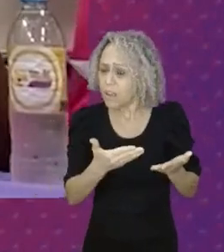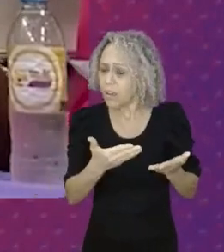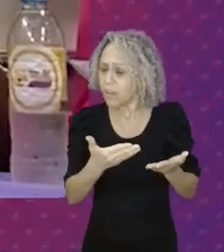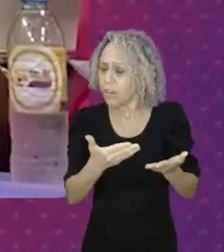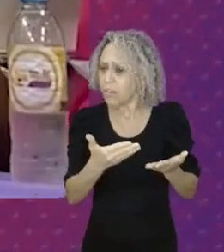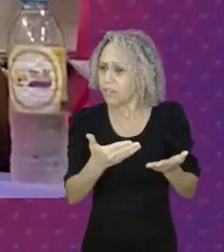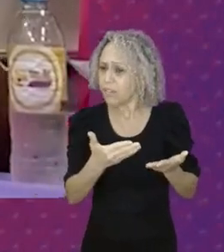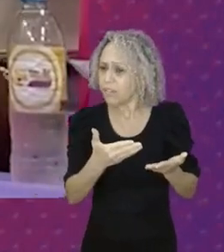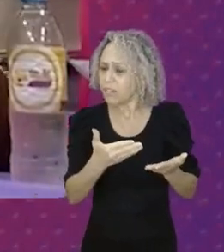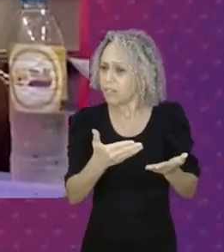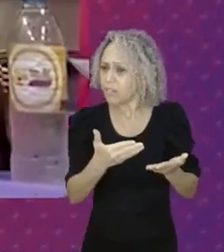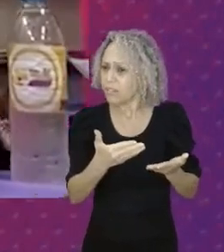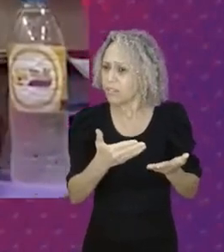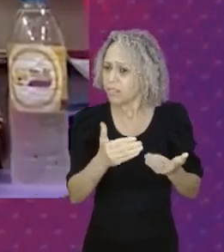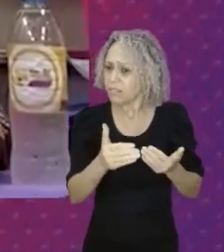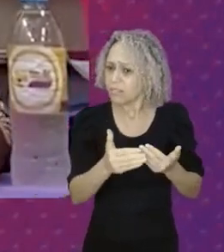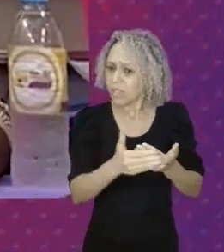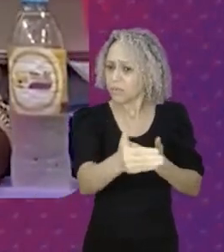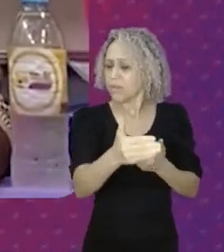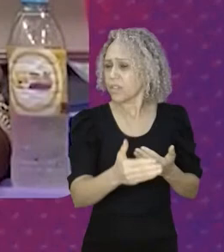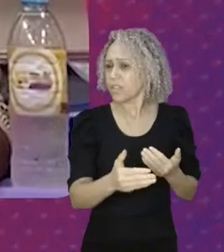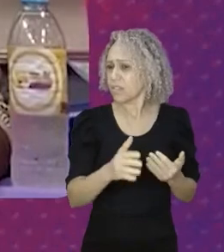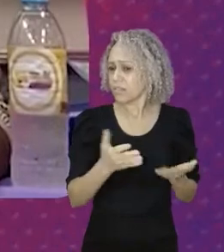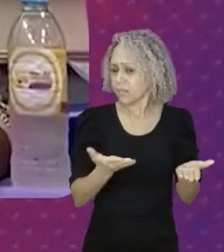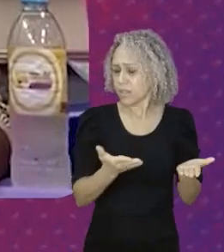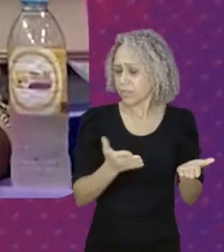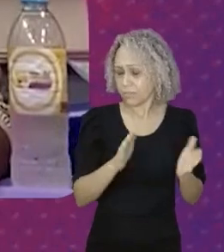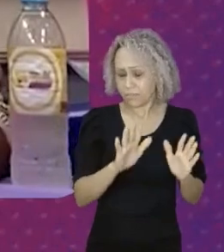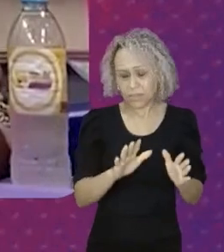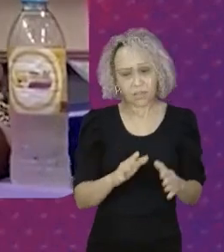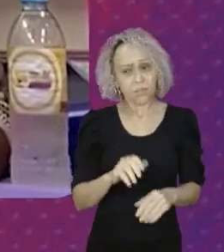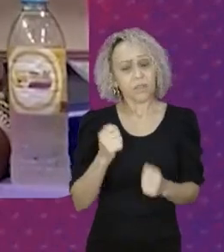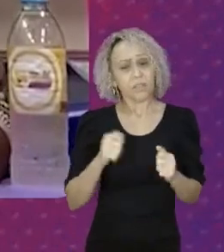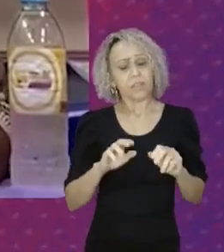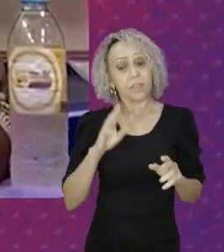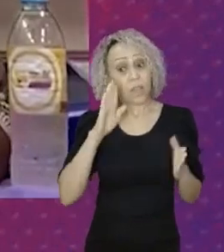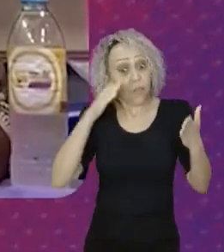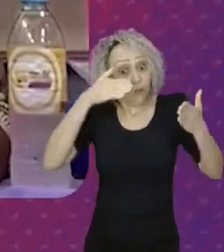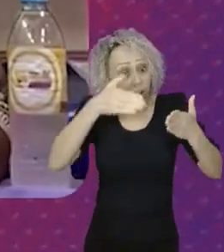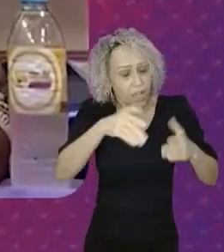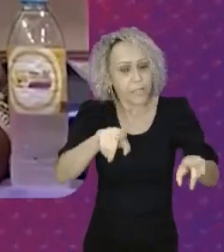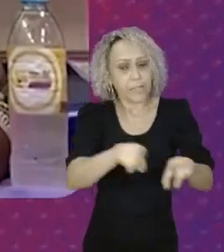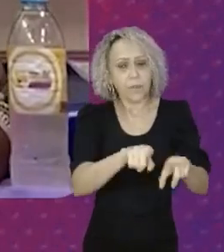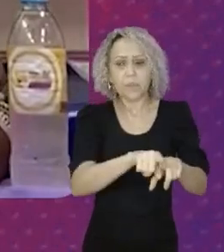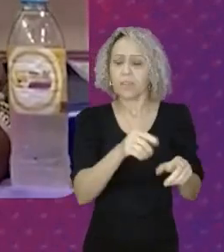vamos dar só um exemplo básico aqui para a galera que é bem novinha, né? Olha bem,